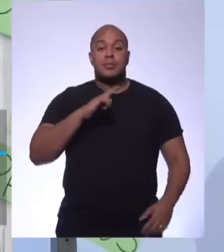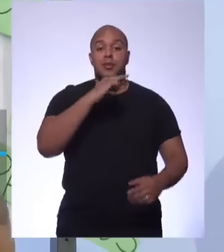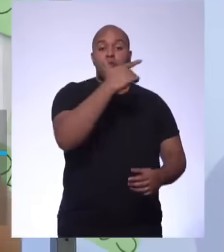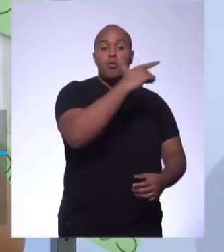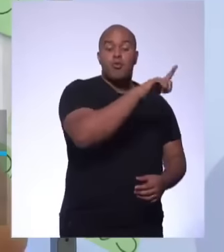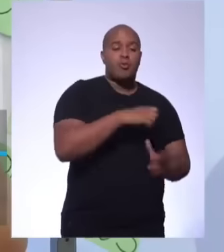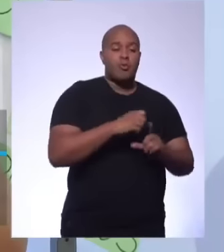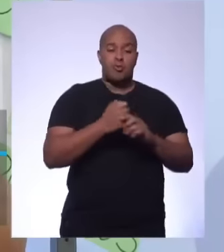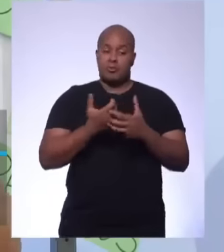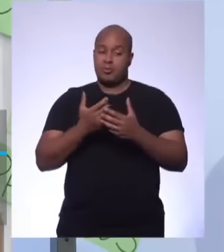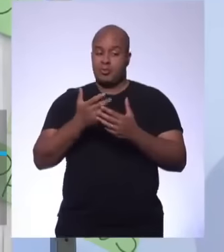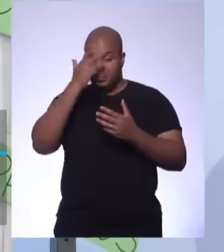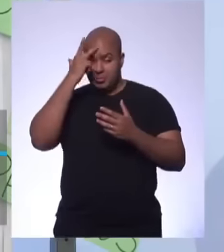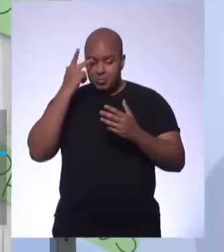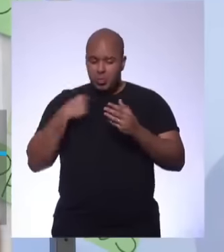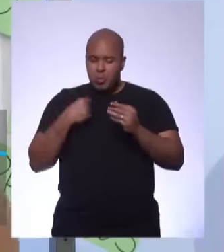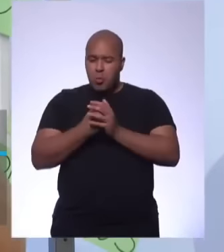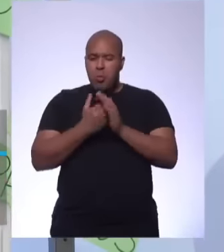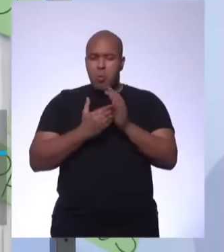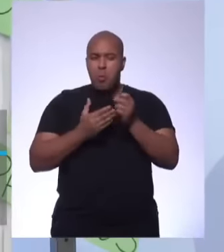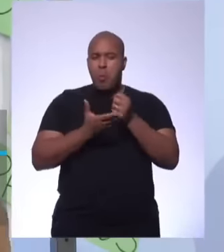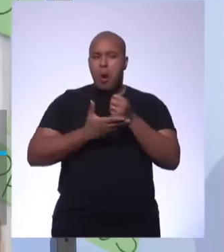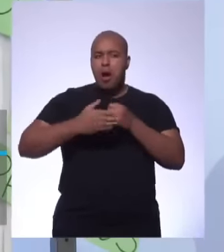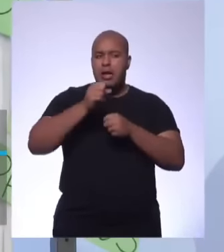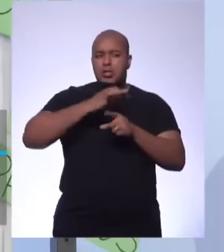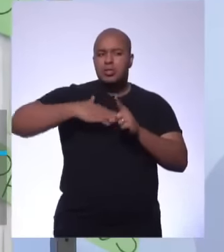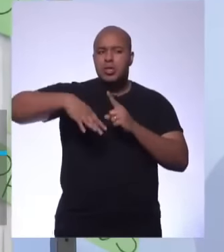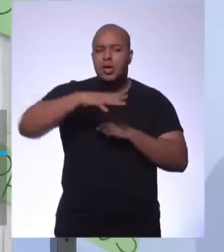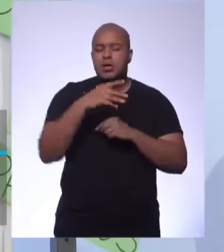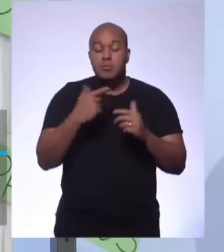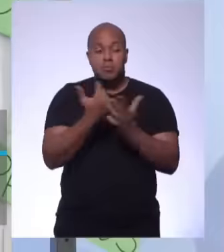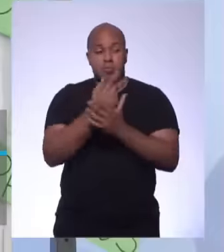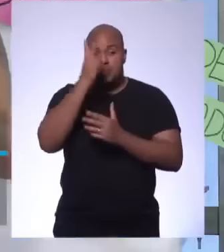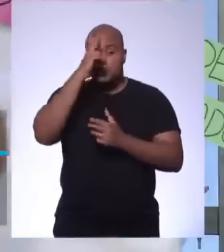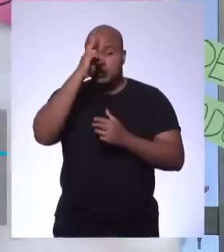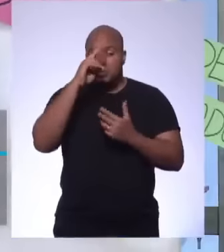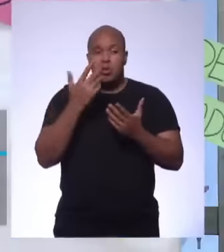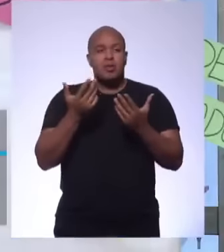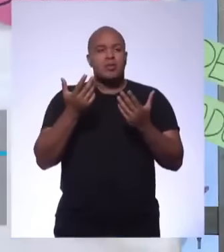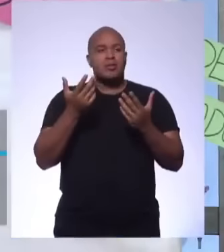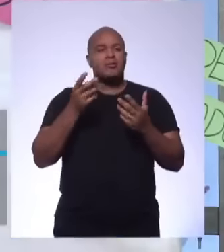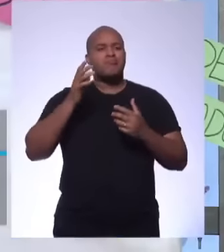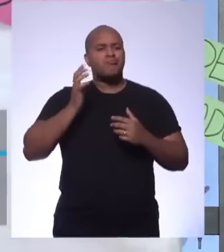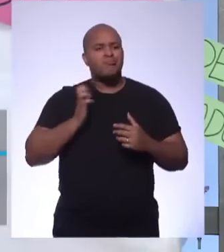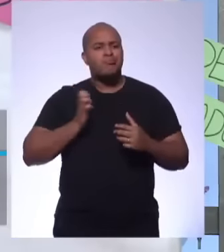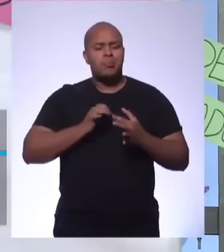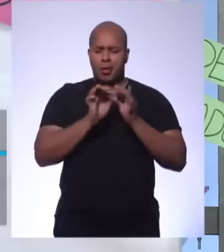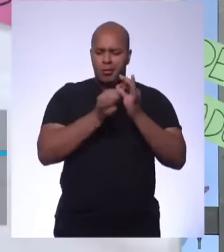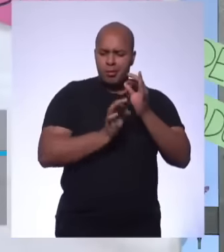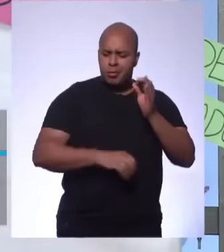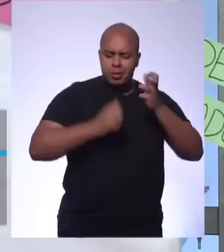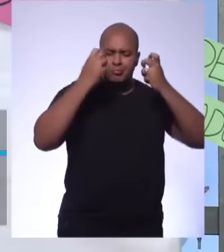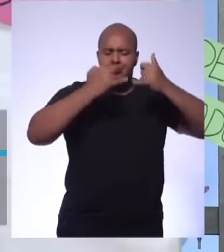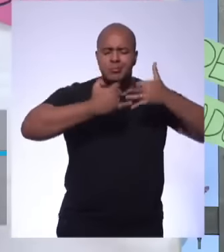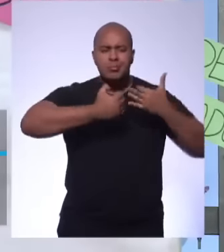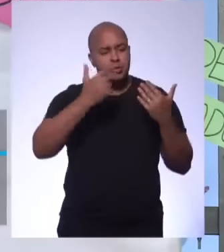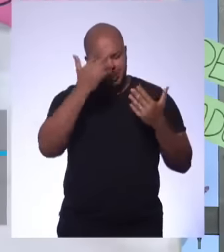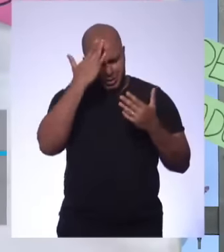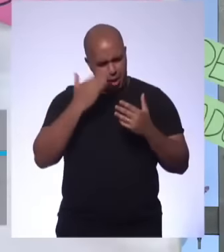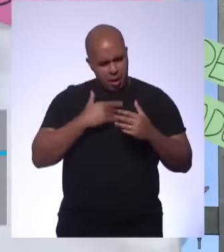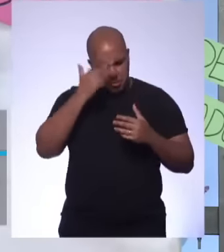social, gente, é uma outra história muito rica, cheia de detalhes. Mas, sabe esses mercadores? Porque esses